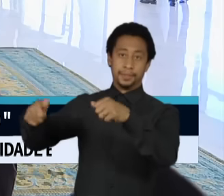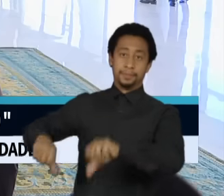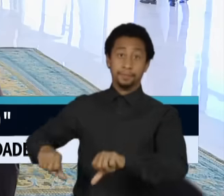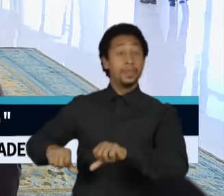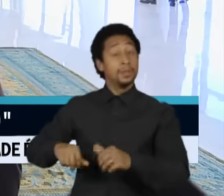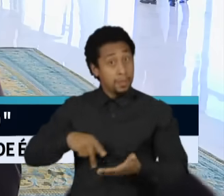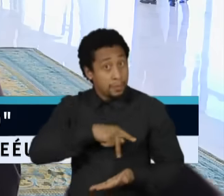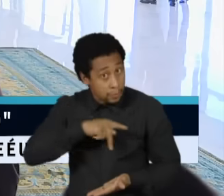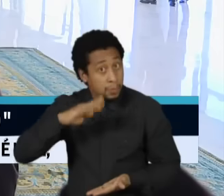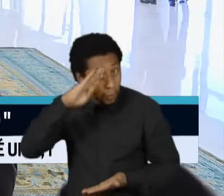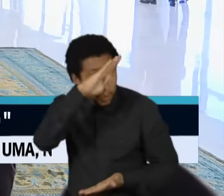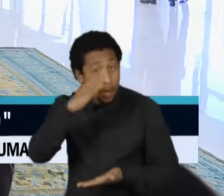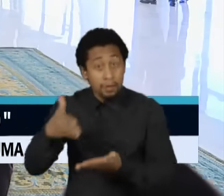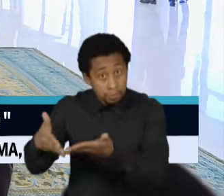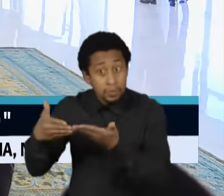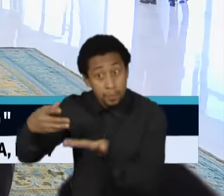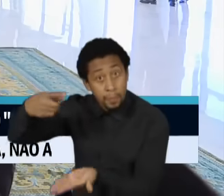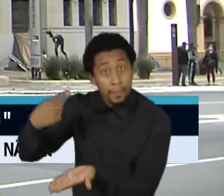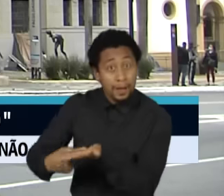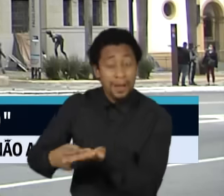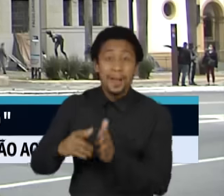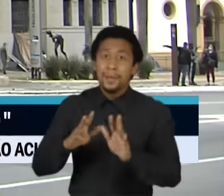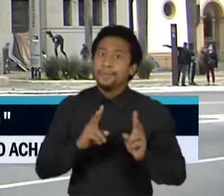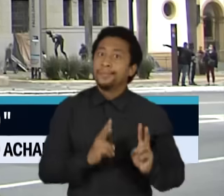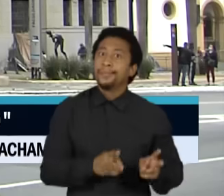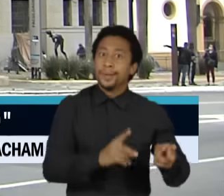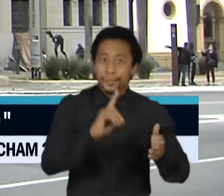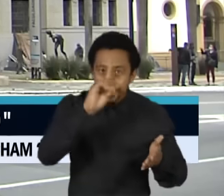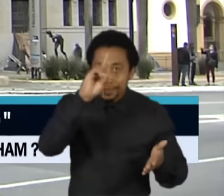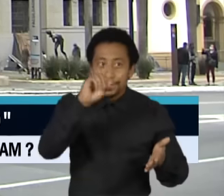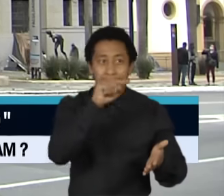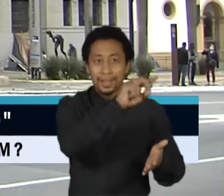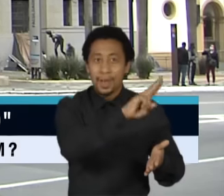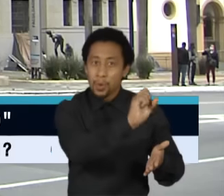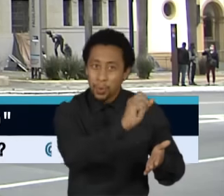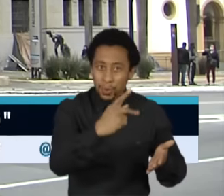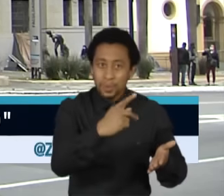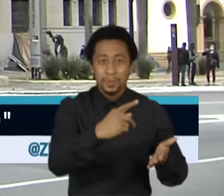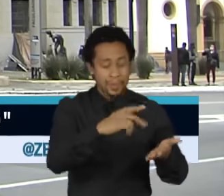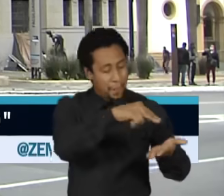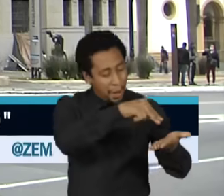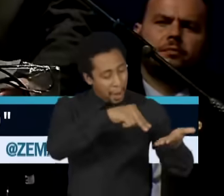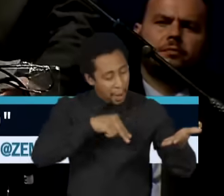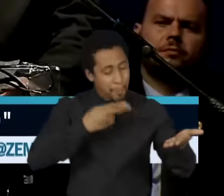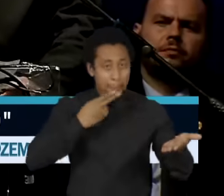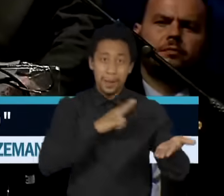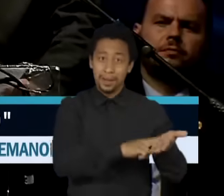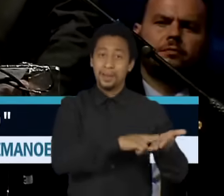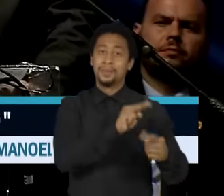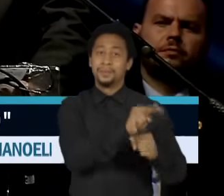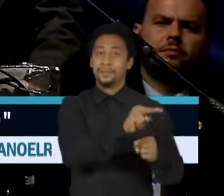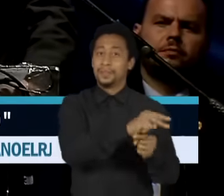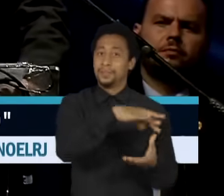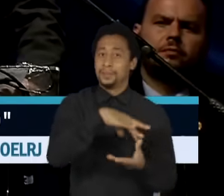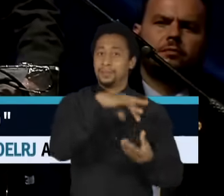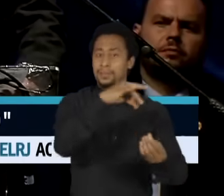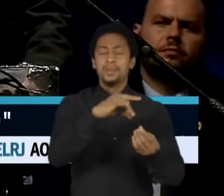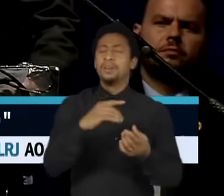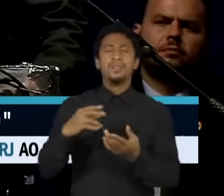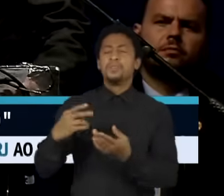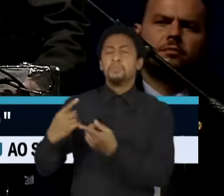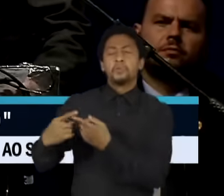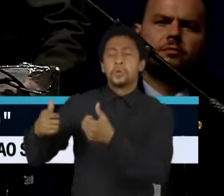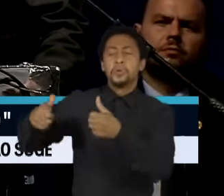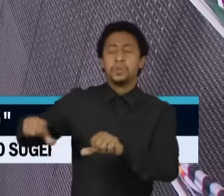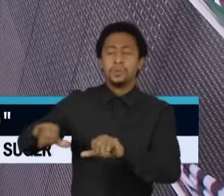reunião tinha sido marcada pro mesmo dia em que será feita a leitura da carta em Defesa da Democracia. O motivo do cancelamento